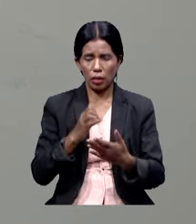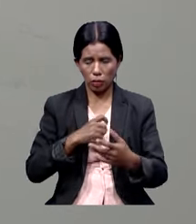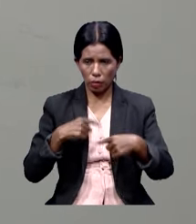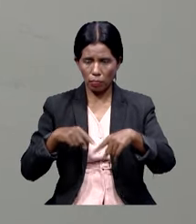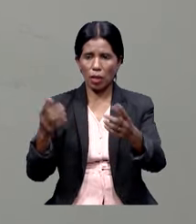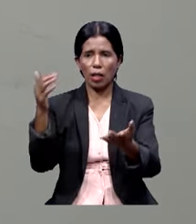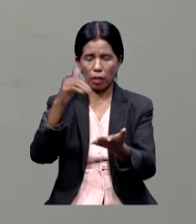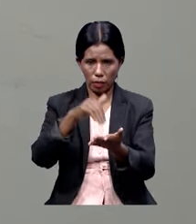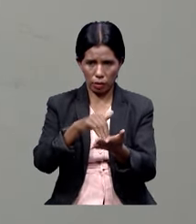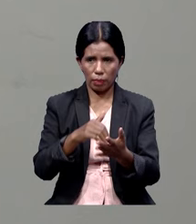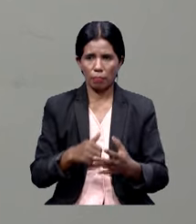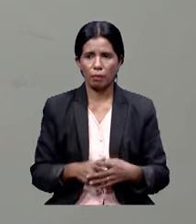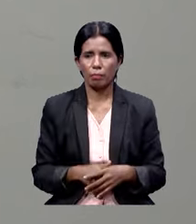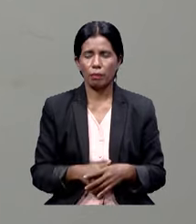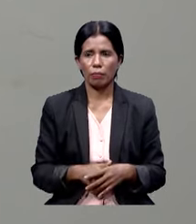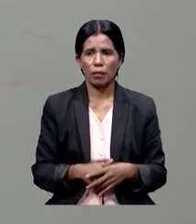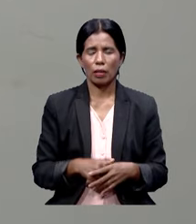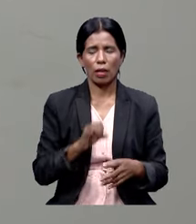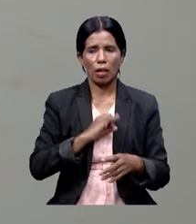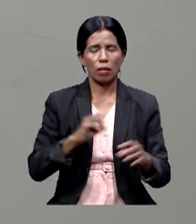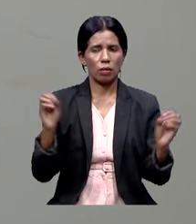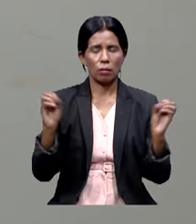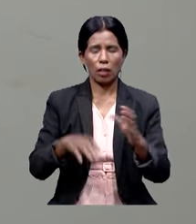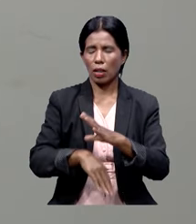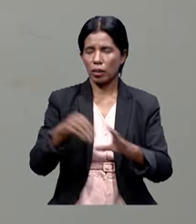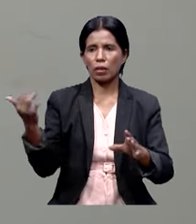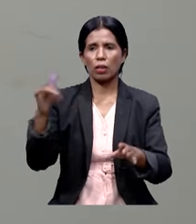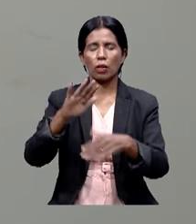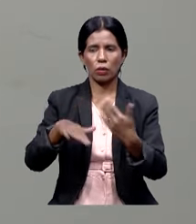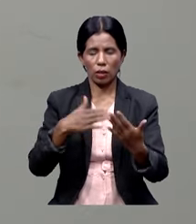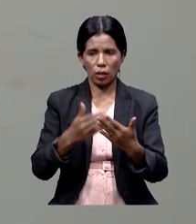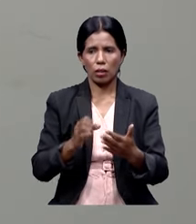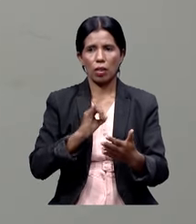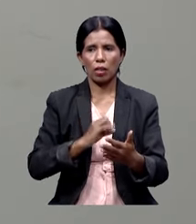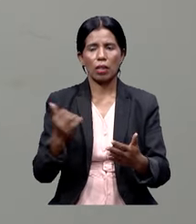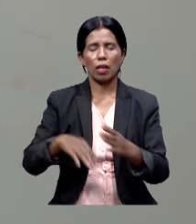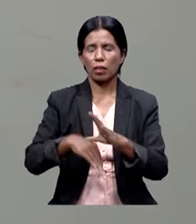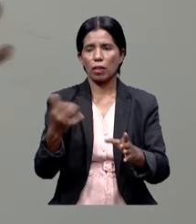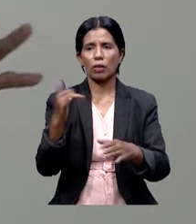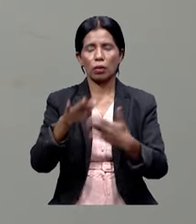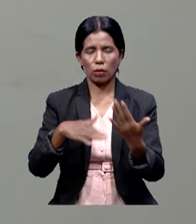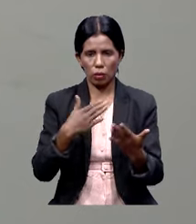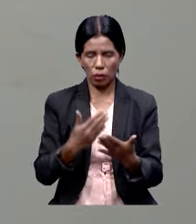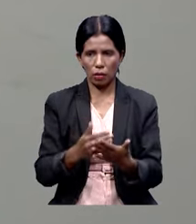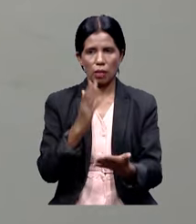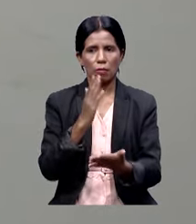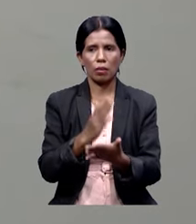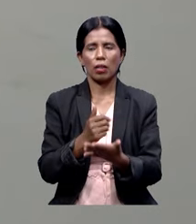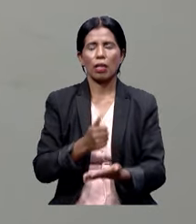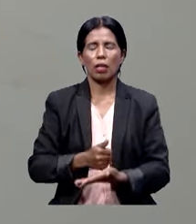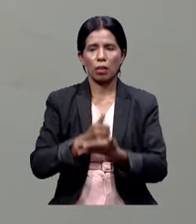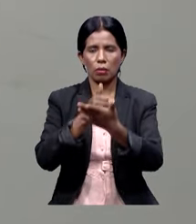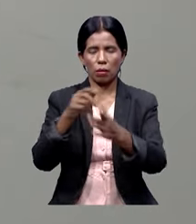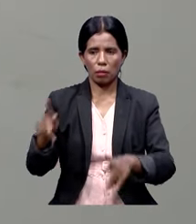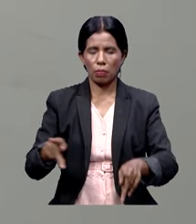alerta. Haula bela sai ser outro mesmo saru casa mas bela porque se a sai ser outro significa que tá atendimento ba